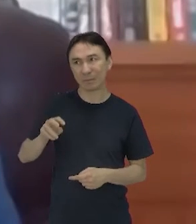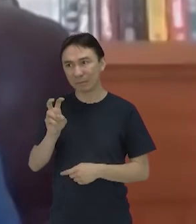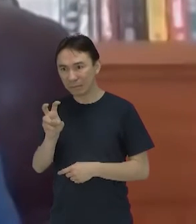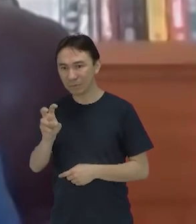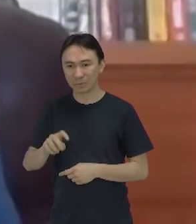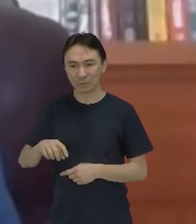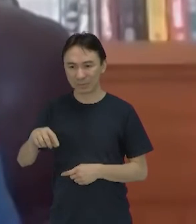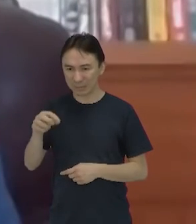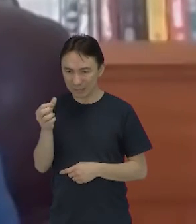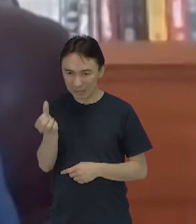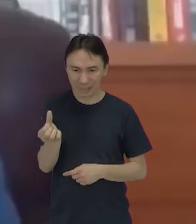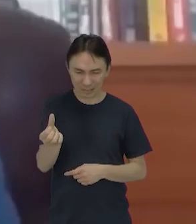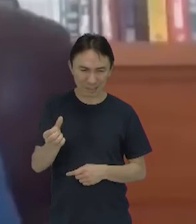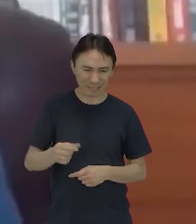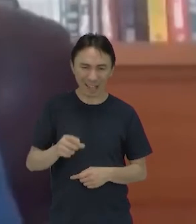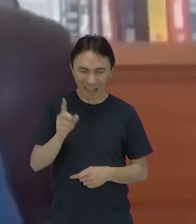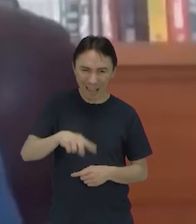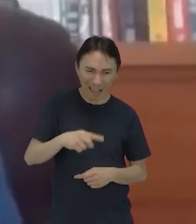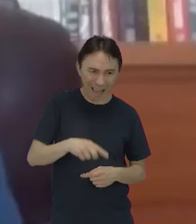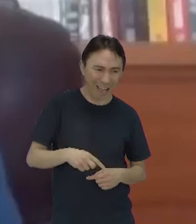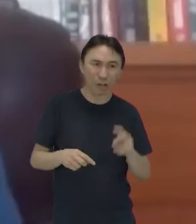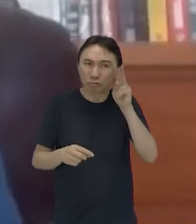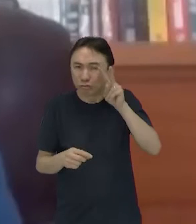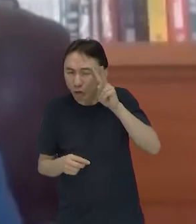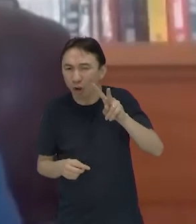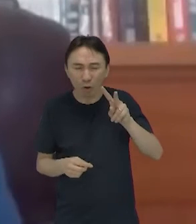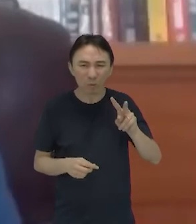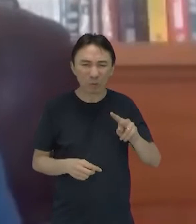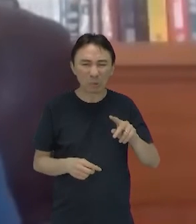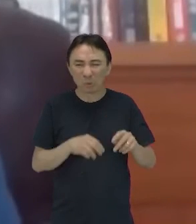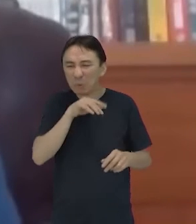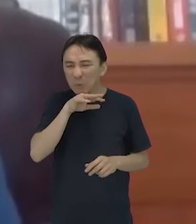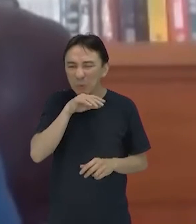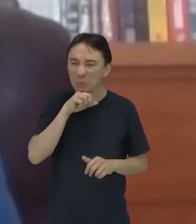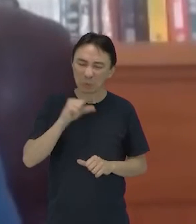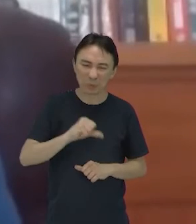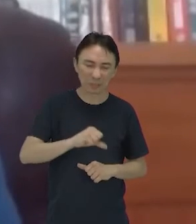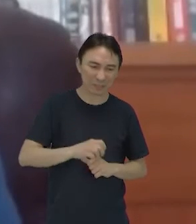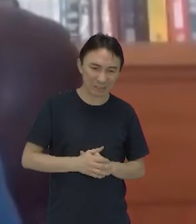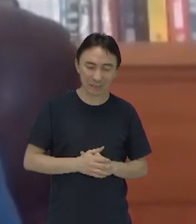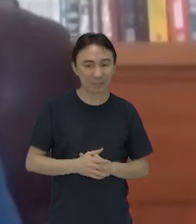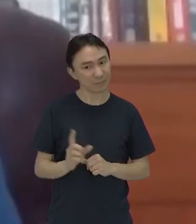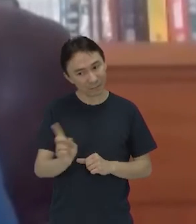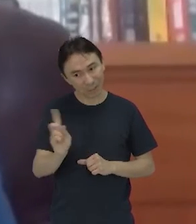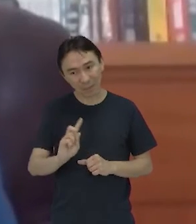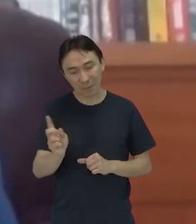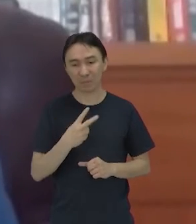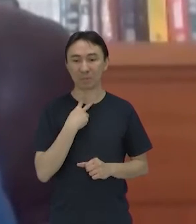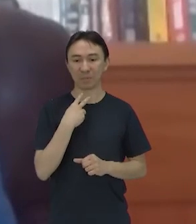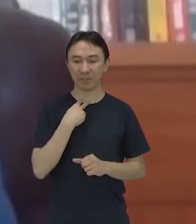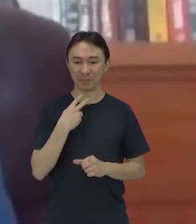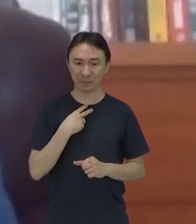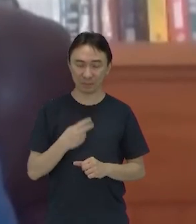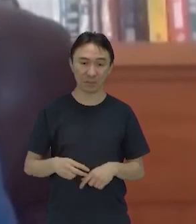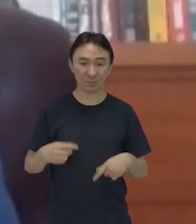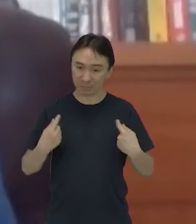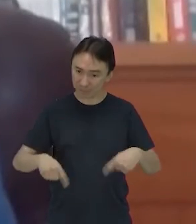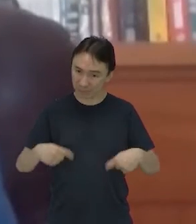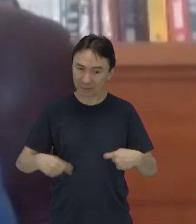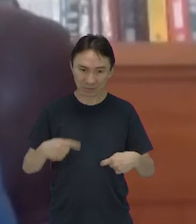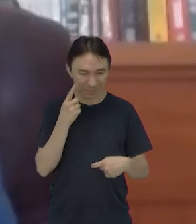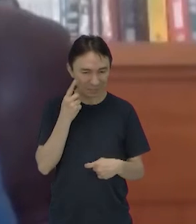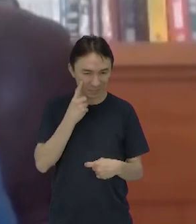como editor, né? Então, eu tenho que organizar a revista. As revistas